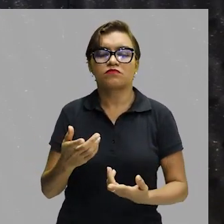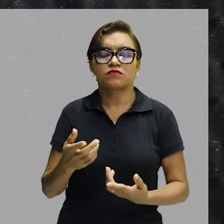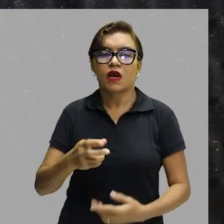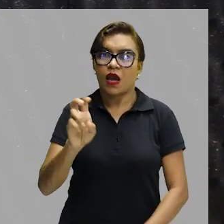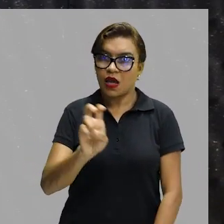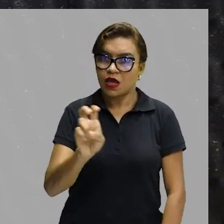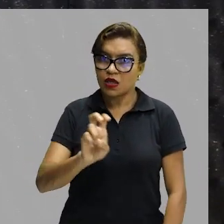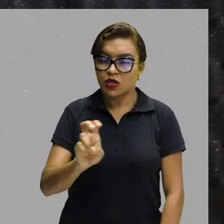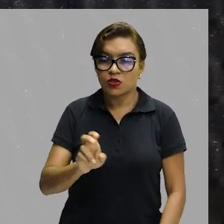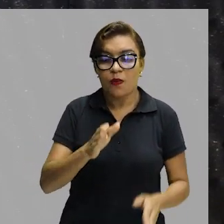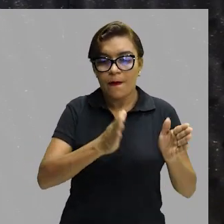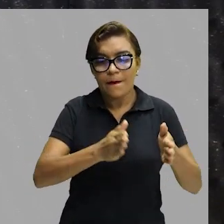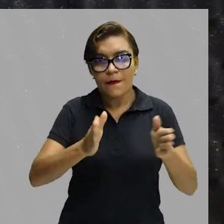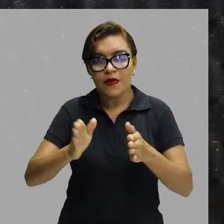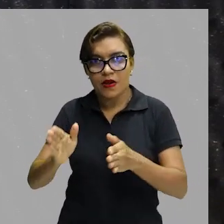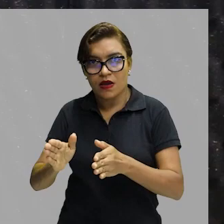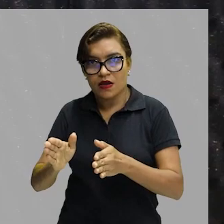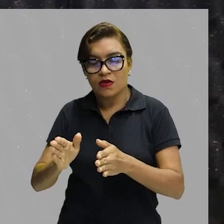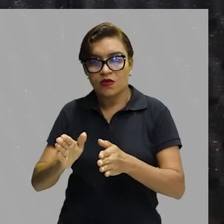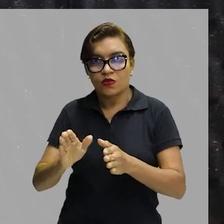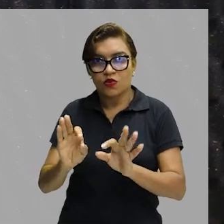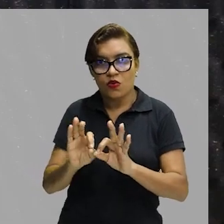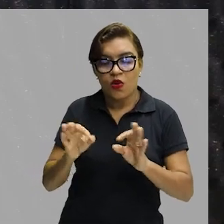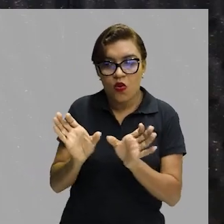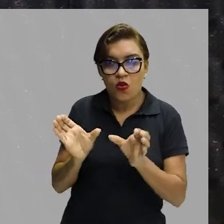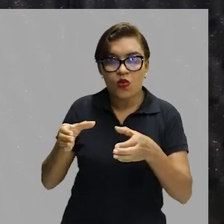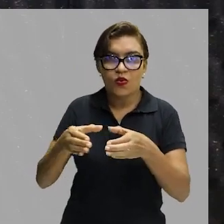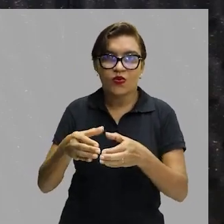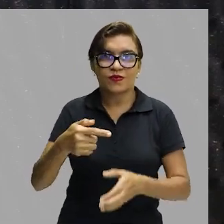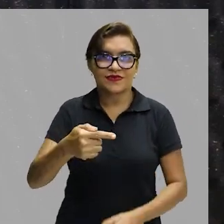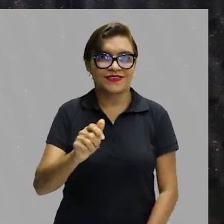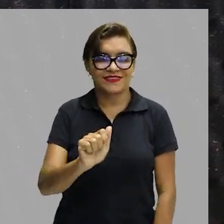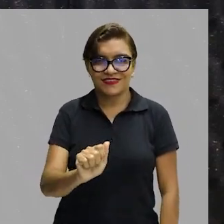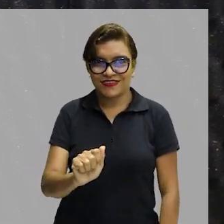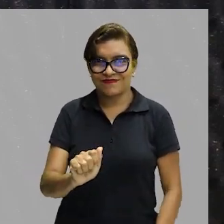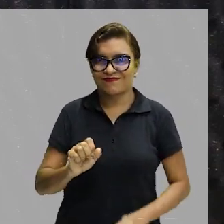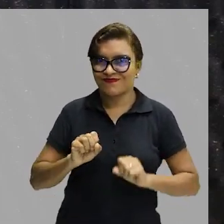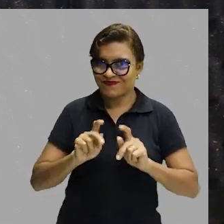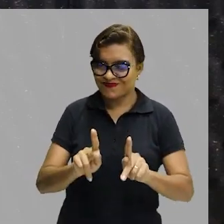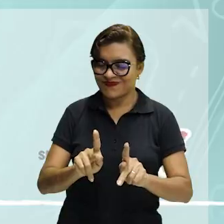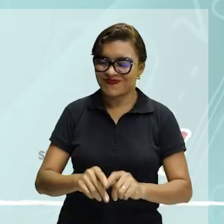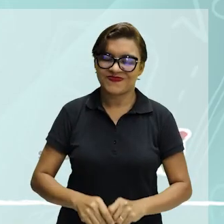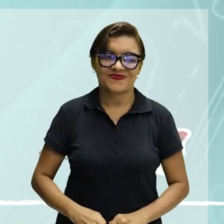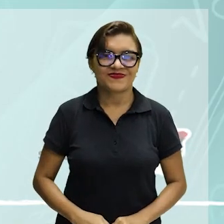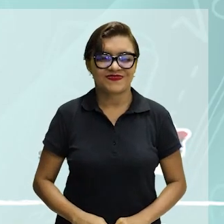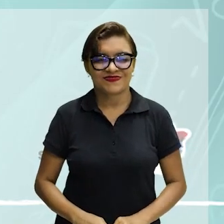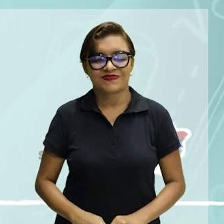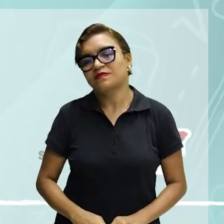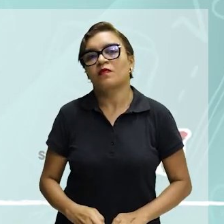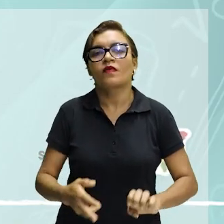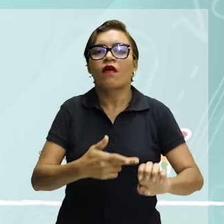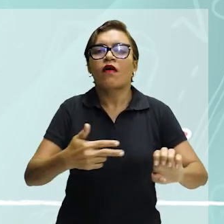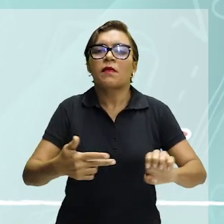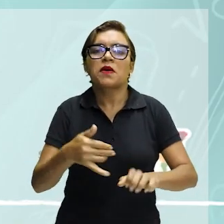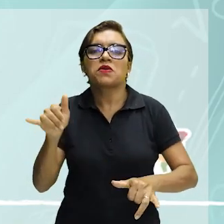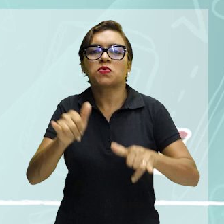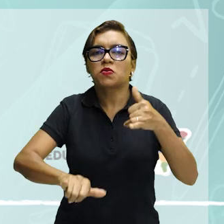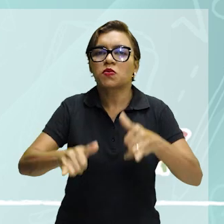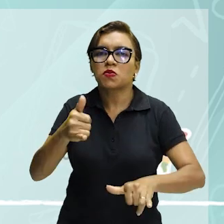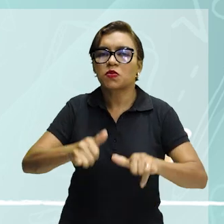quinto período, grupo 7A. Maravilha! Vamos lá. Um elemento químico